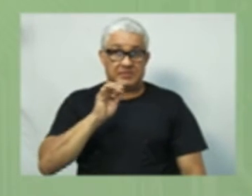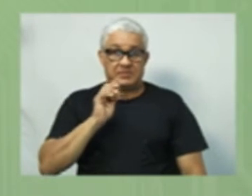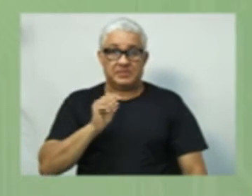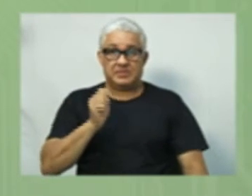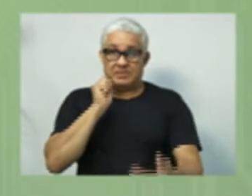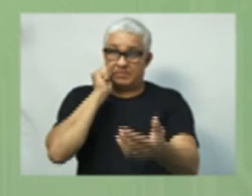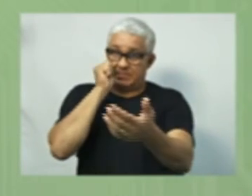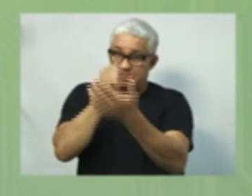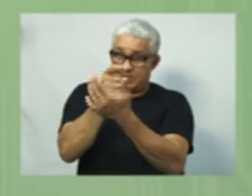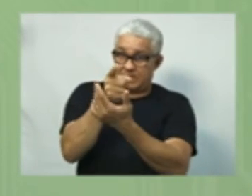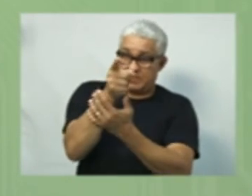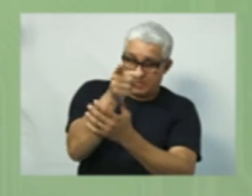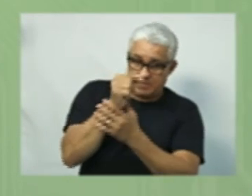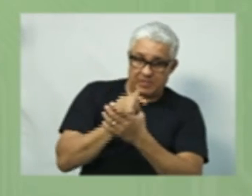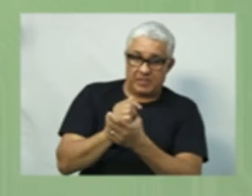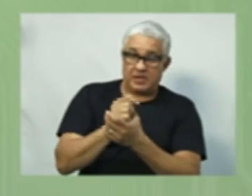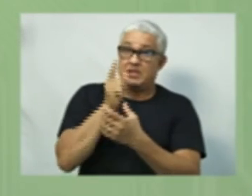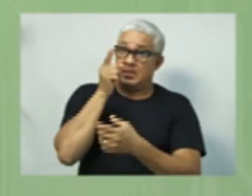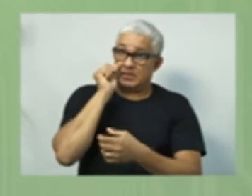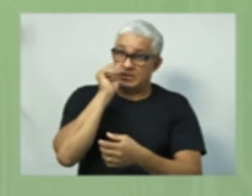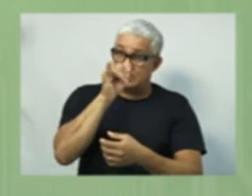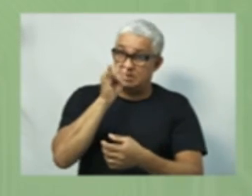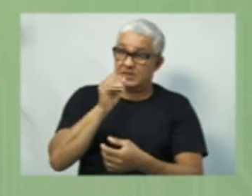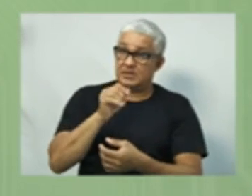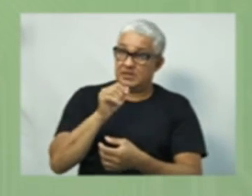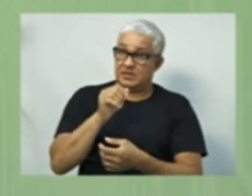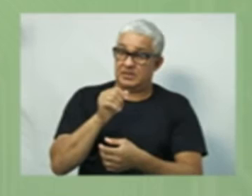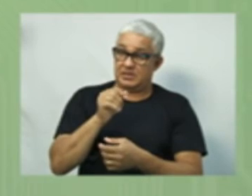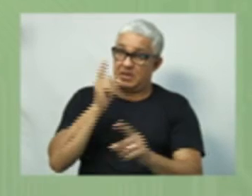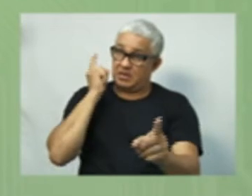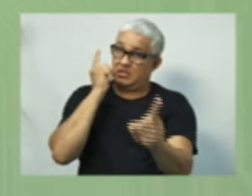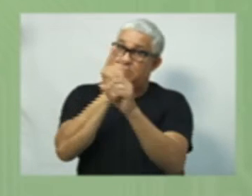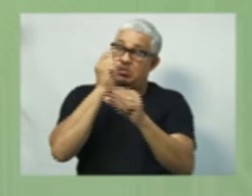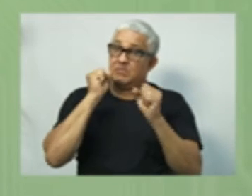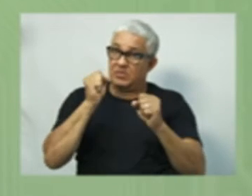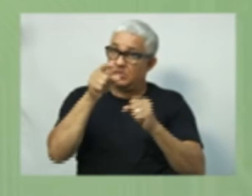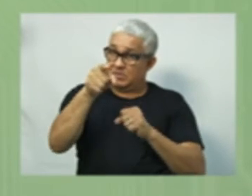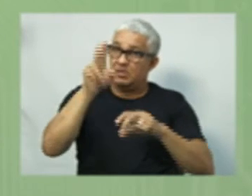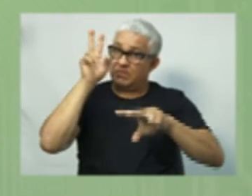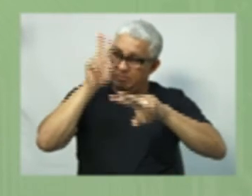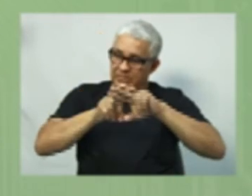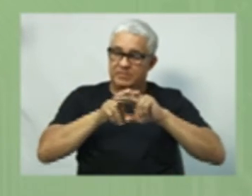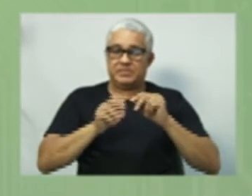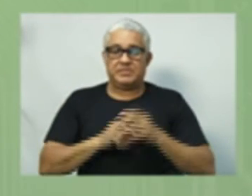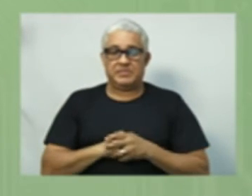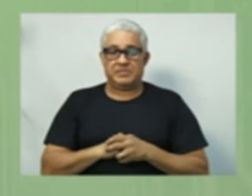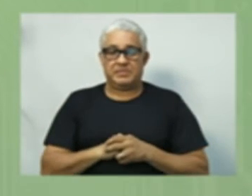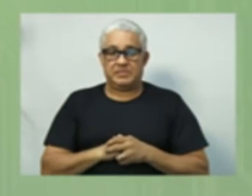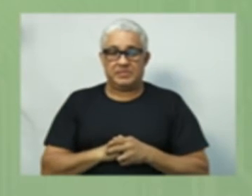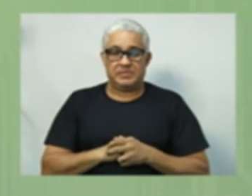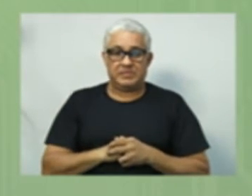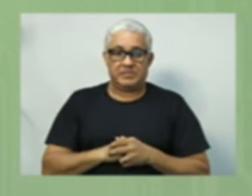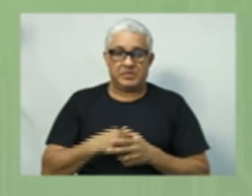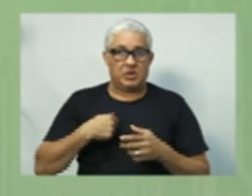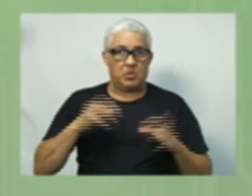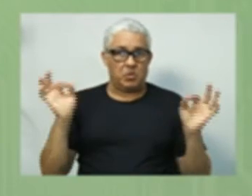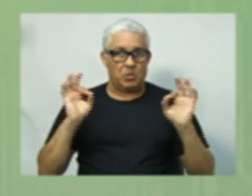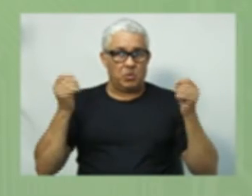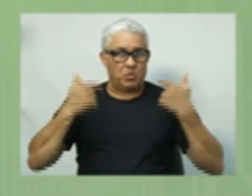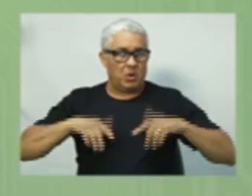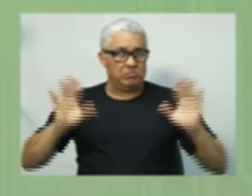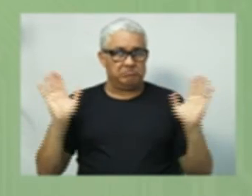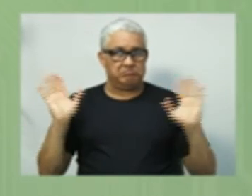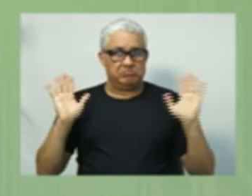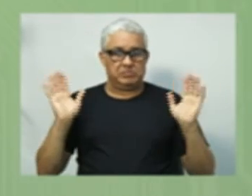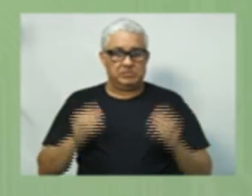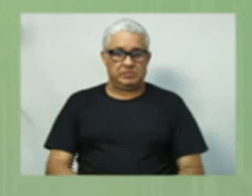Se te pegam, pode até dar cadeia. Eu que não vou te tirar de